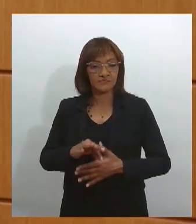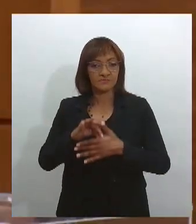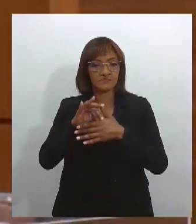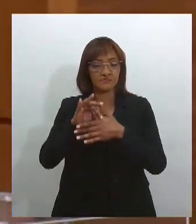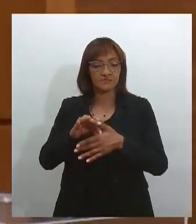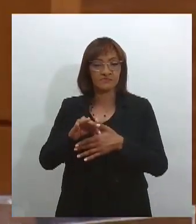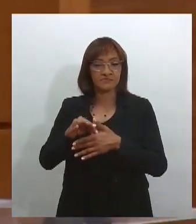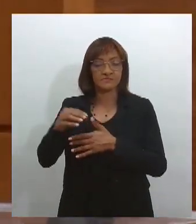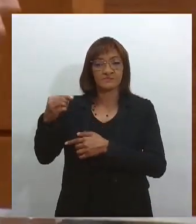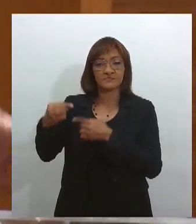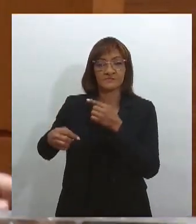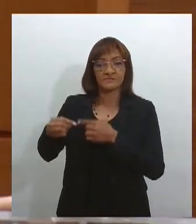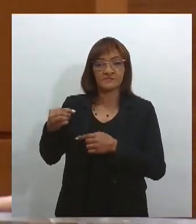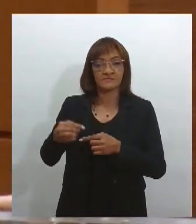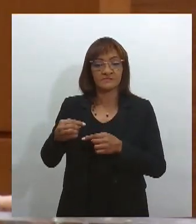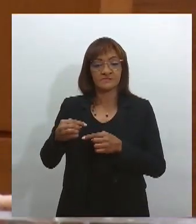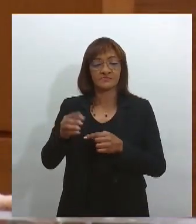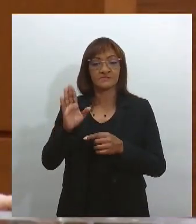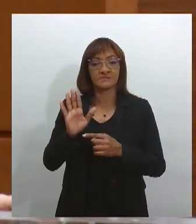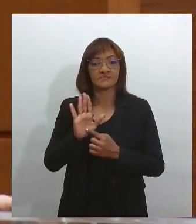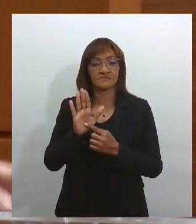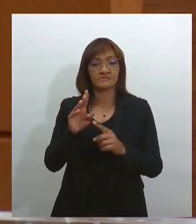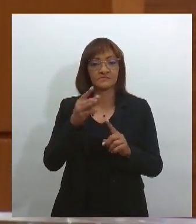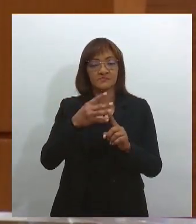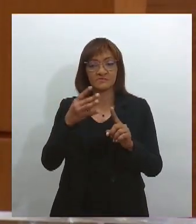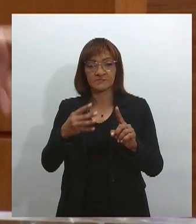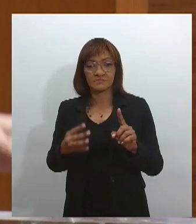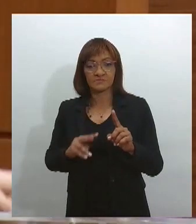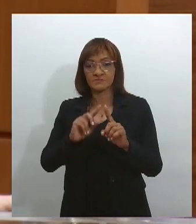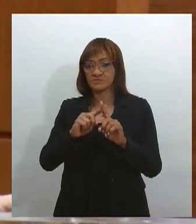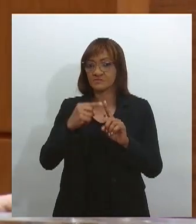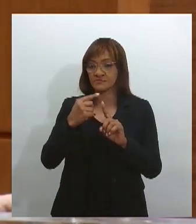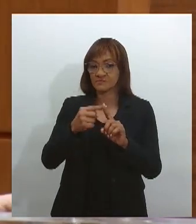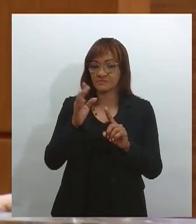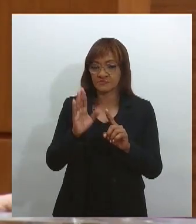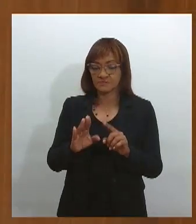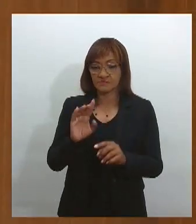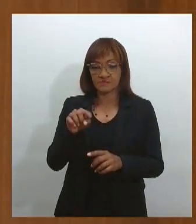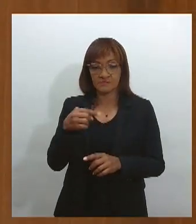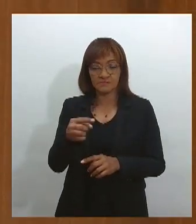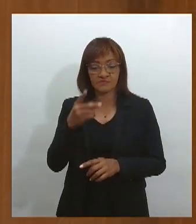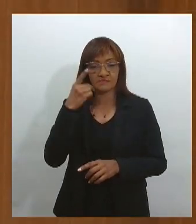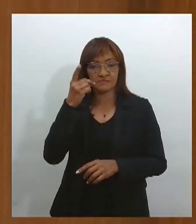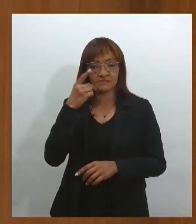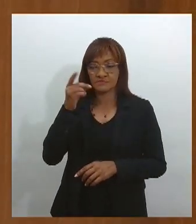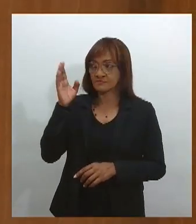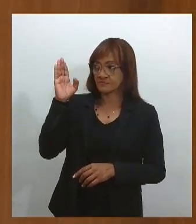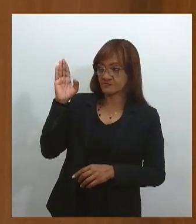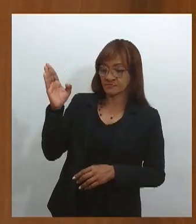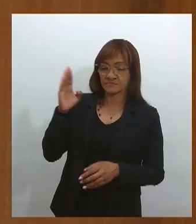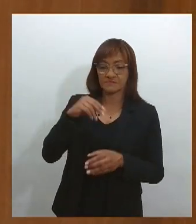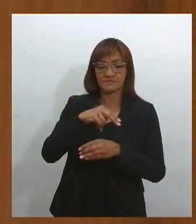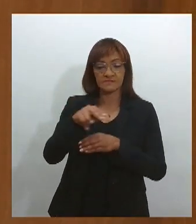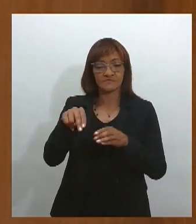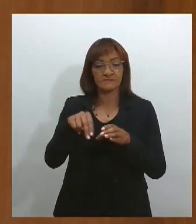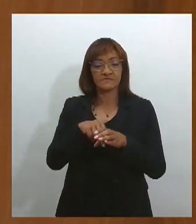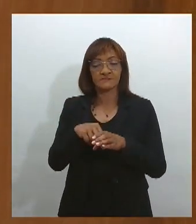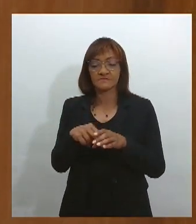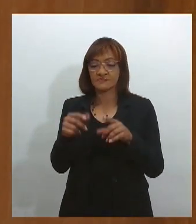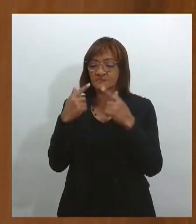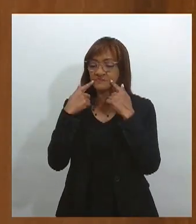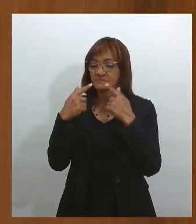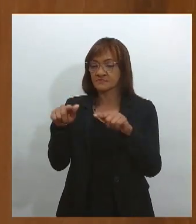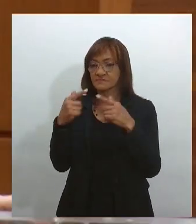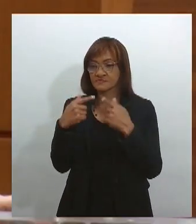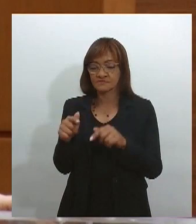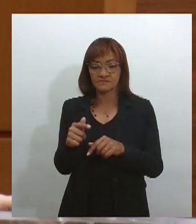LGBTQIA+. Em seguida, o deputado Marcos Oliveira do PL usou a tribuna para criticar fiscalizações da Secretaria